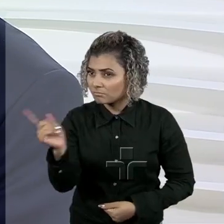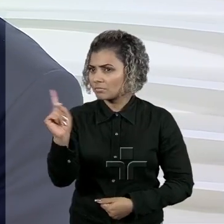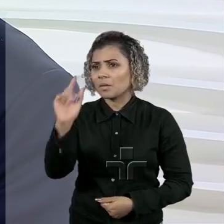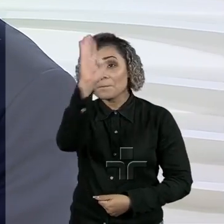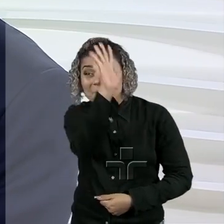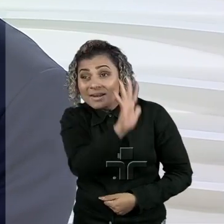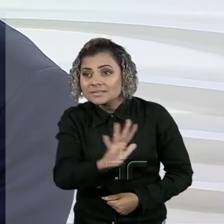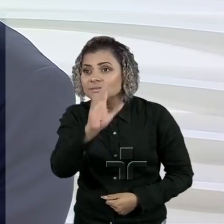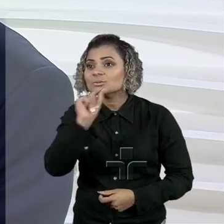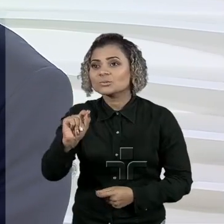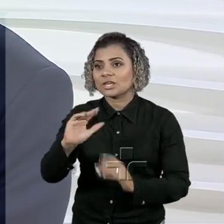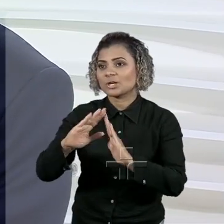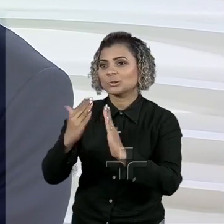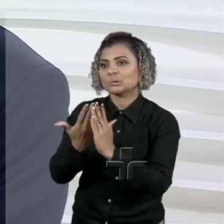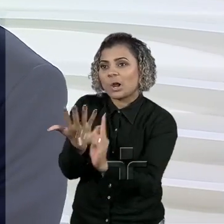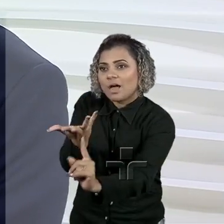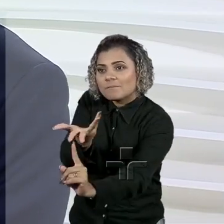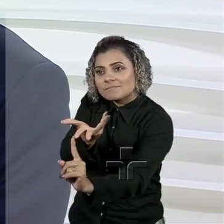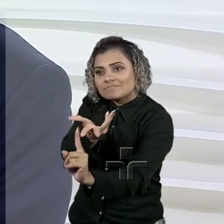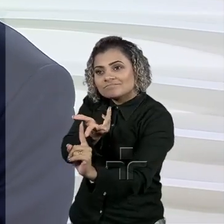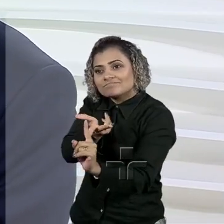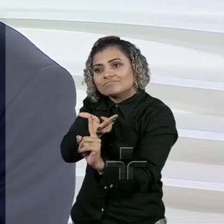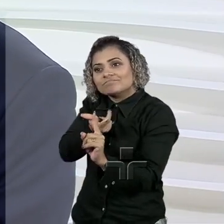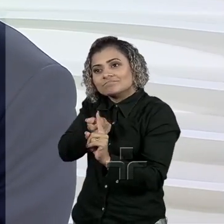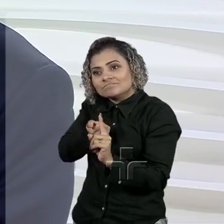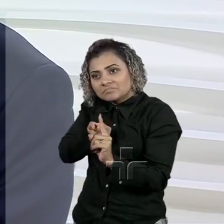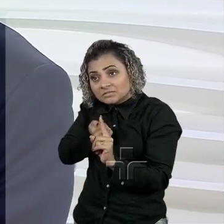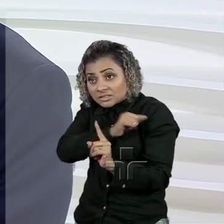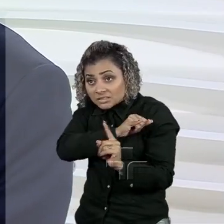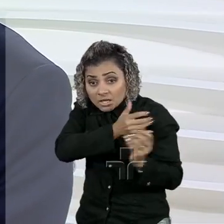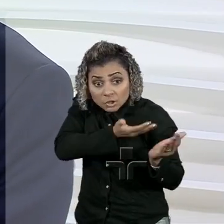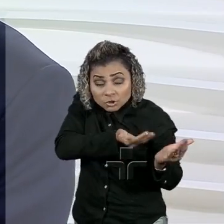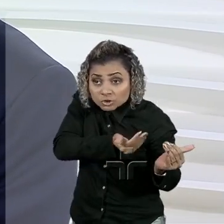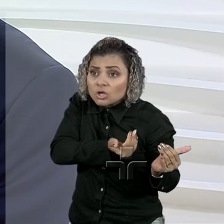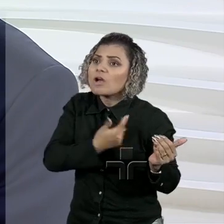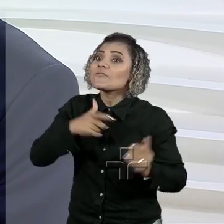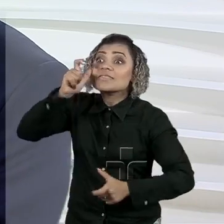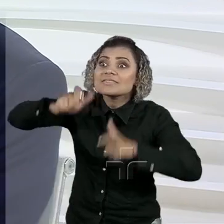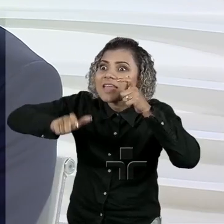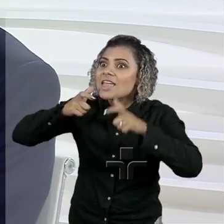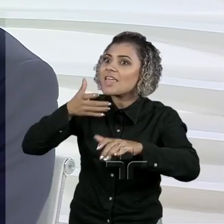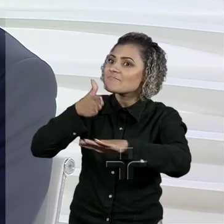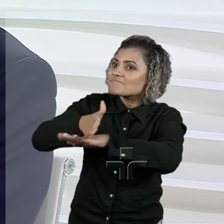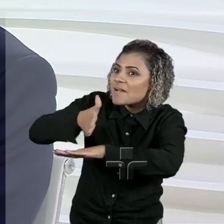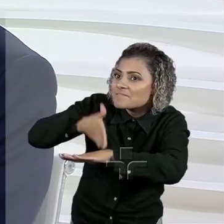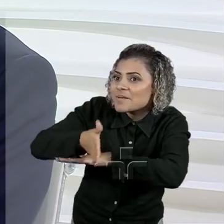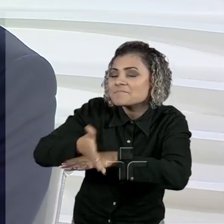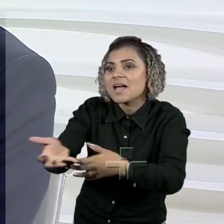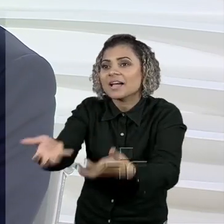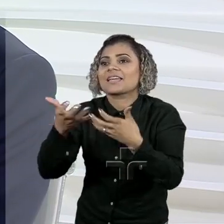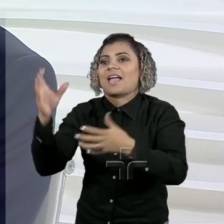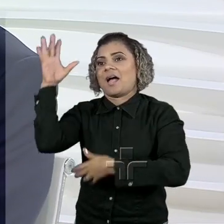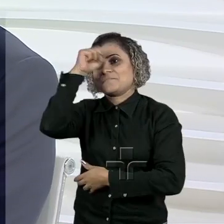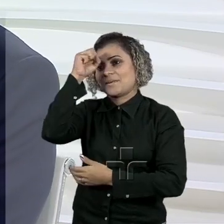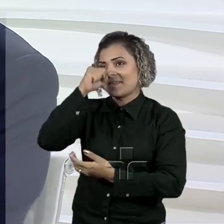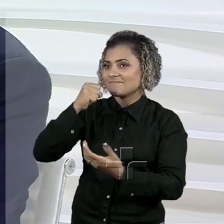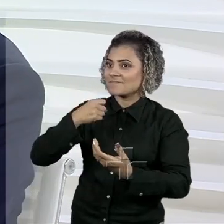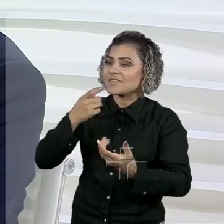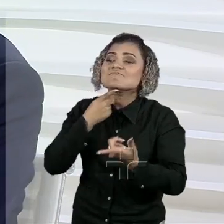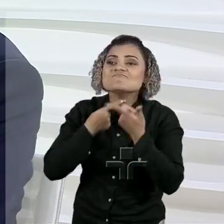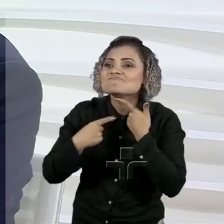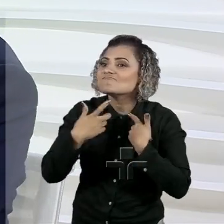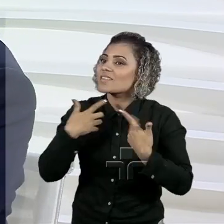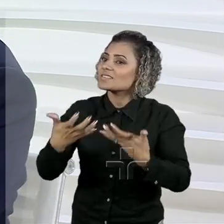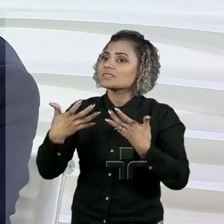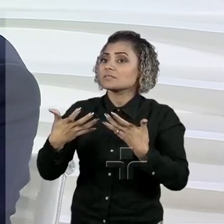seja atrativa. Se a gente não conseguir deixar os nossos jovens engajados, querendo aprender, ou seja, aqui a